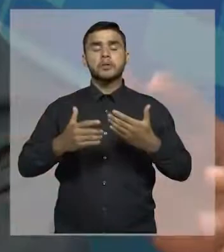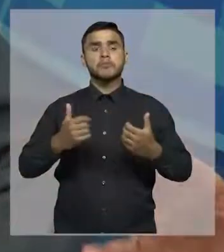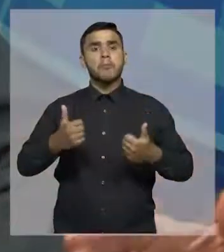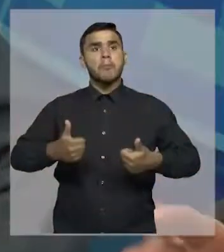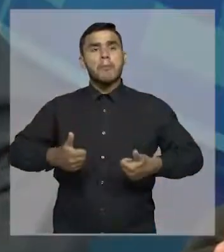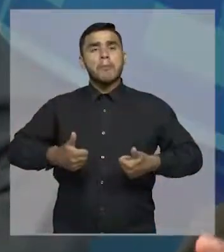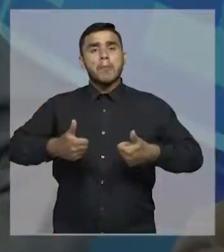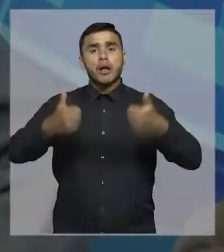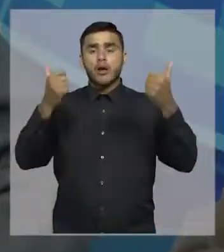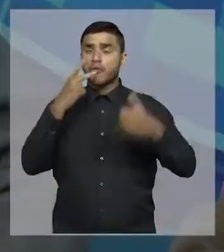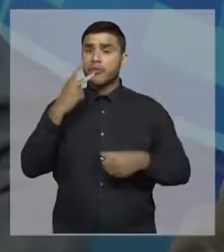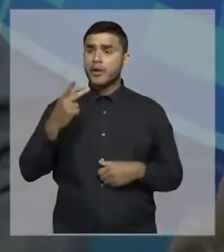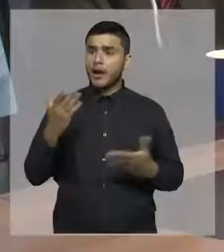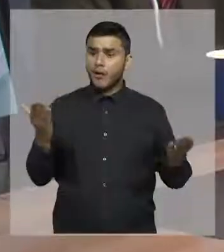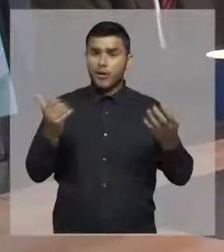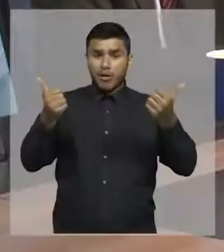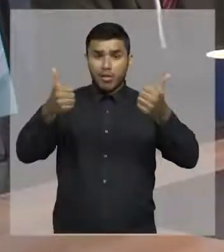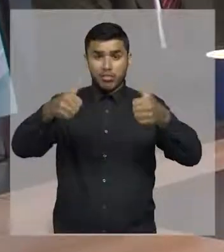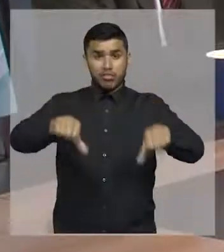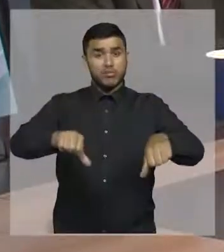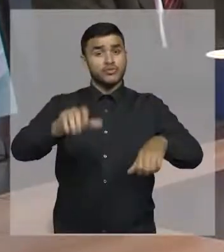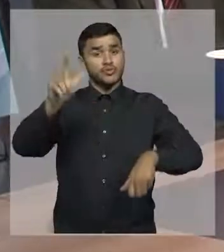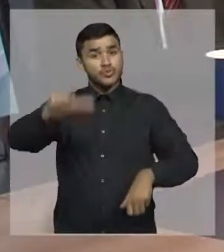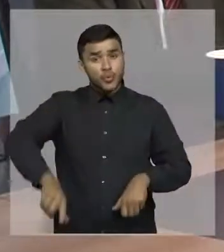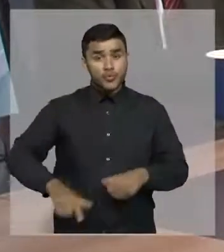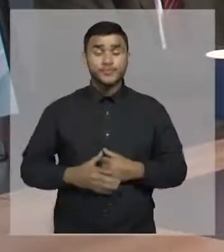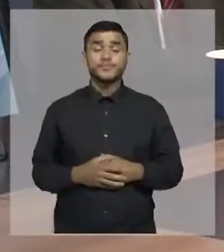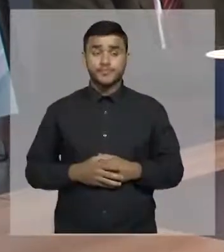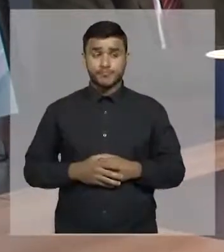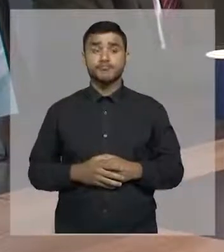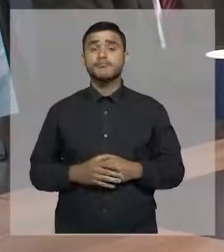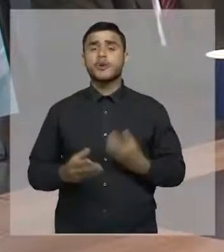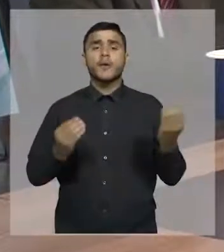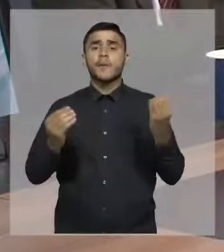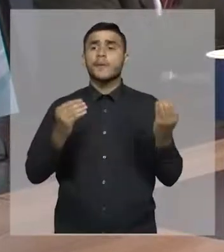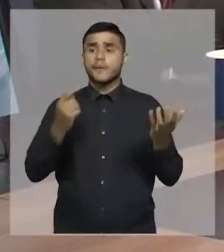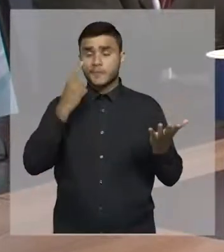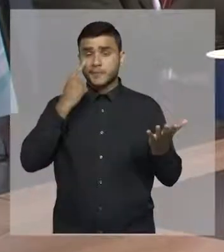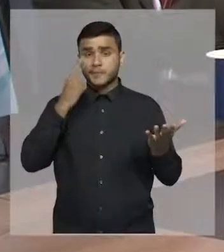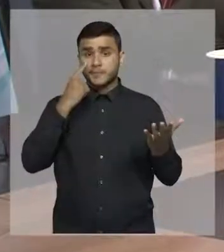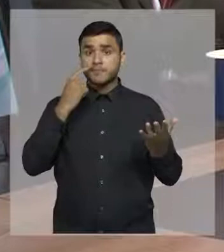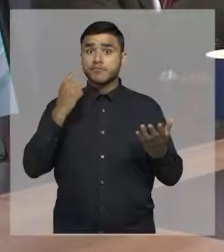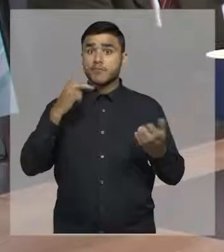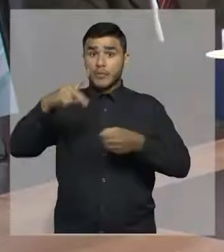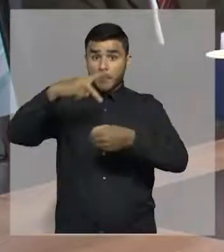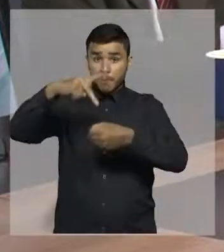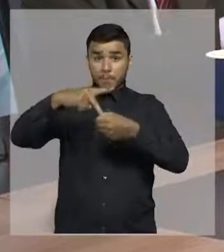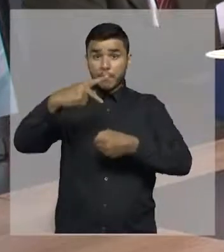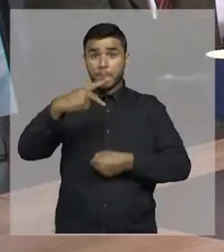mais recentes indicam uma recaída. E externamente, o petróleo em alta